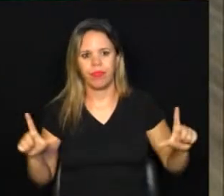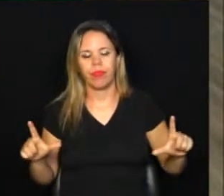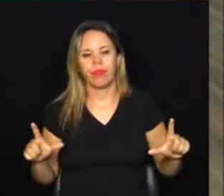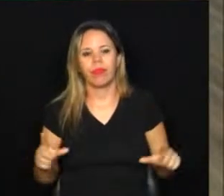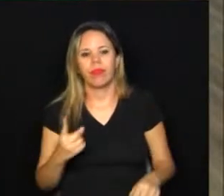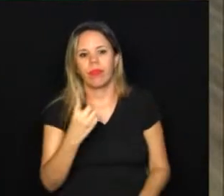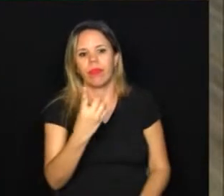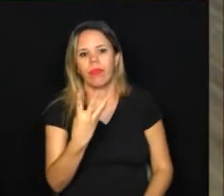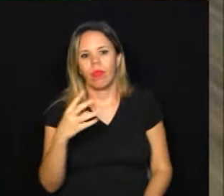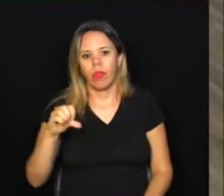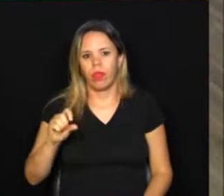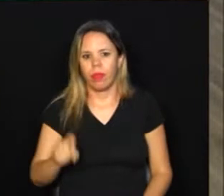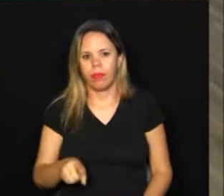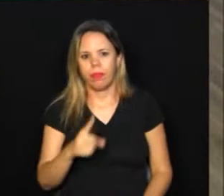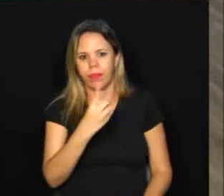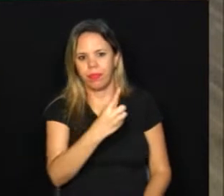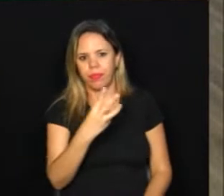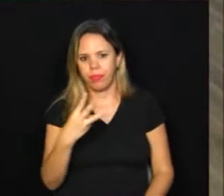são